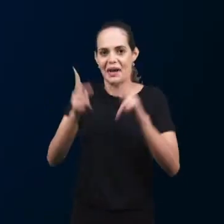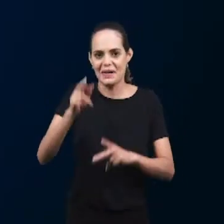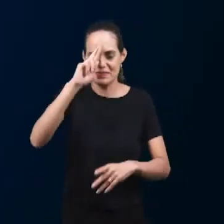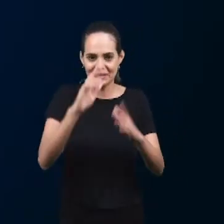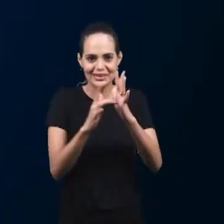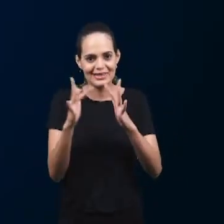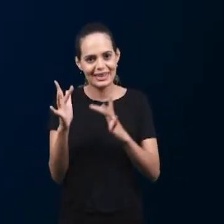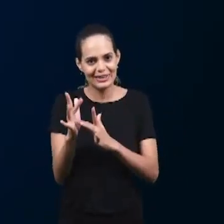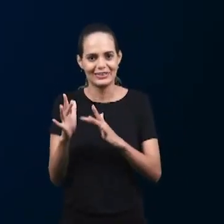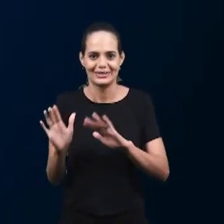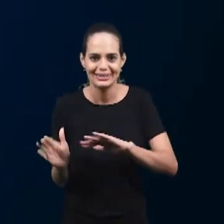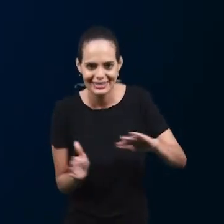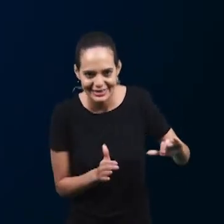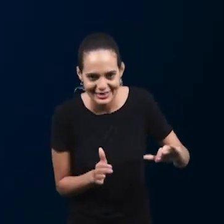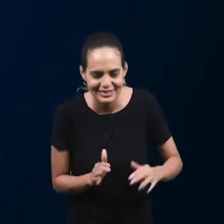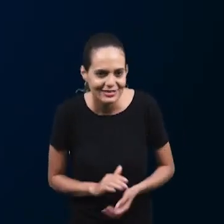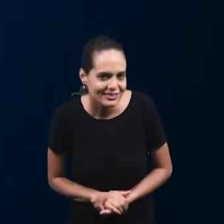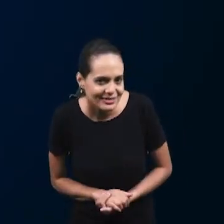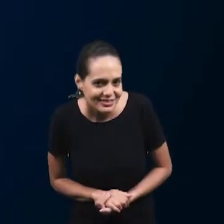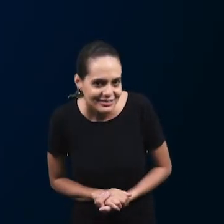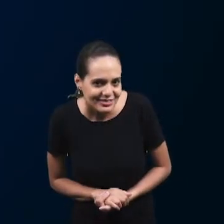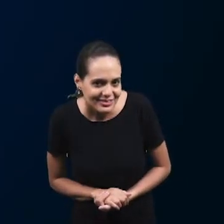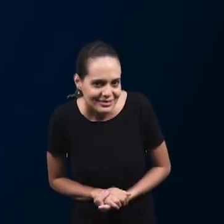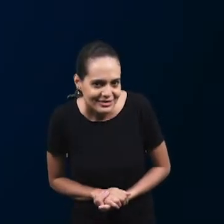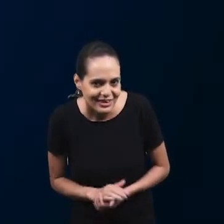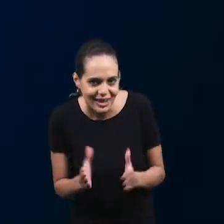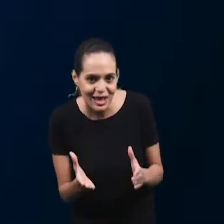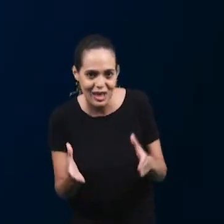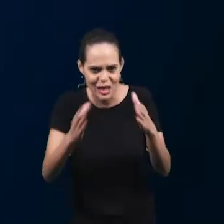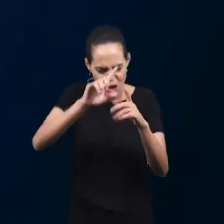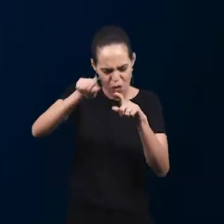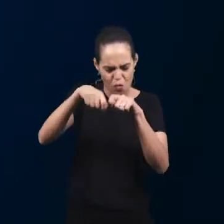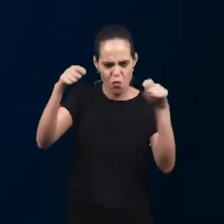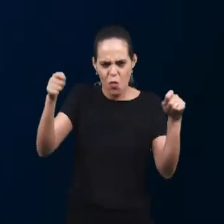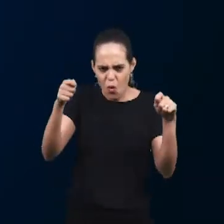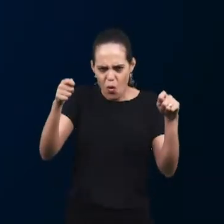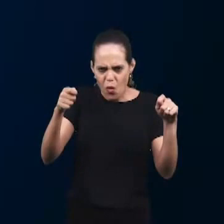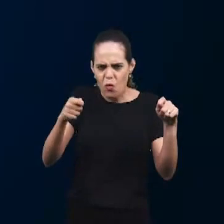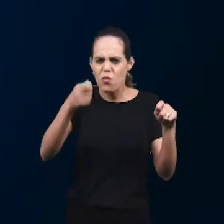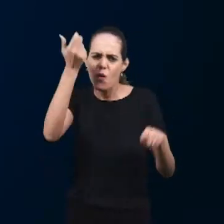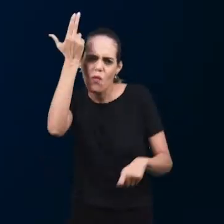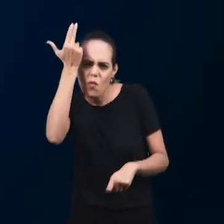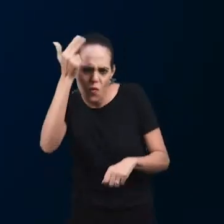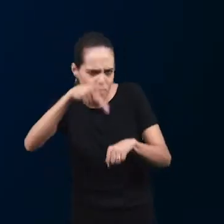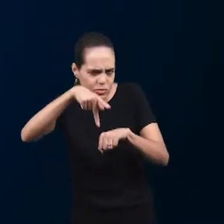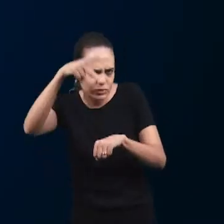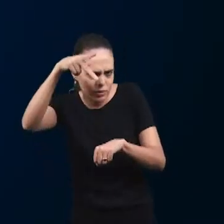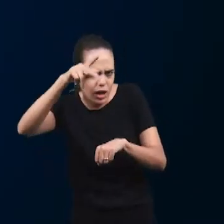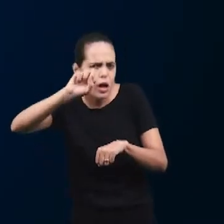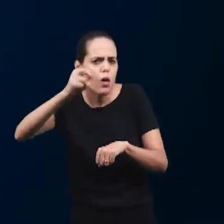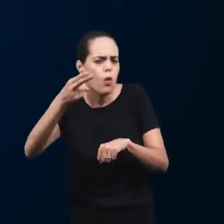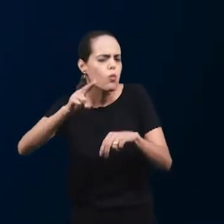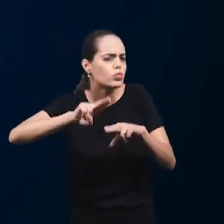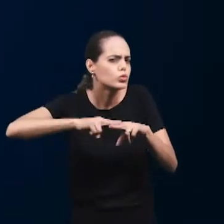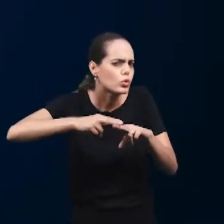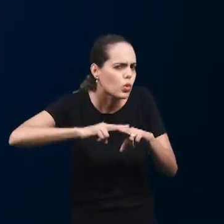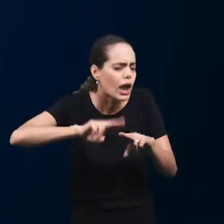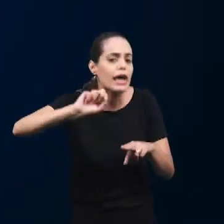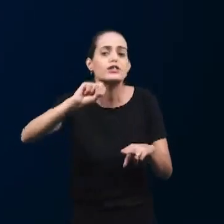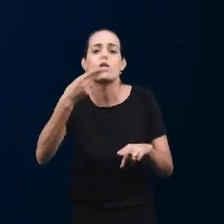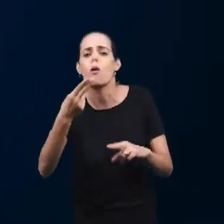E a passeio a todos os irmãos. Meus irmãos, o ovo da Páscoa é de coelho,